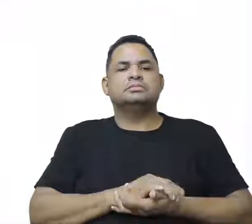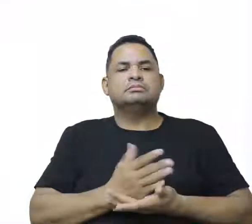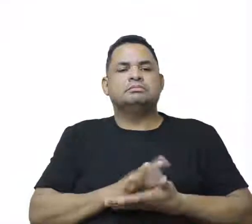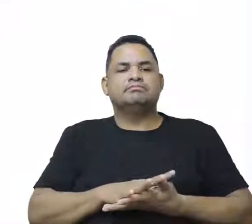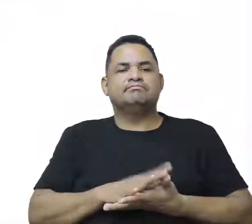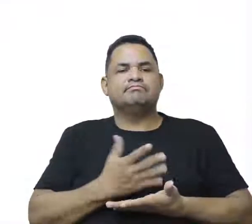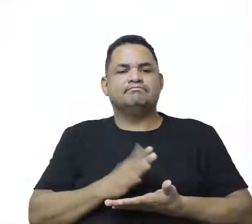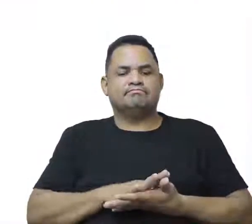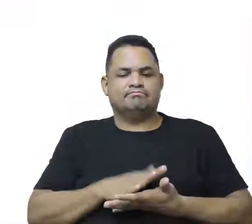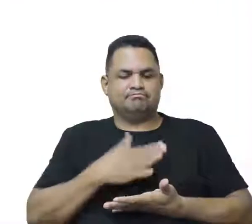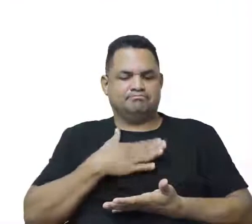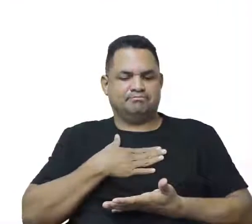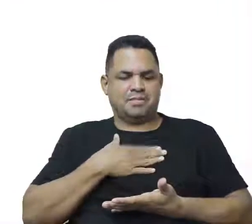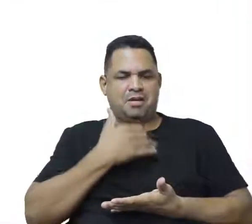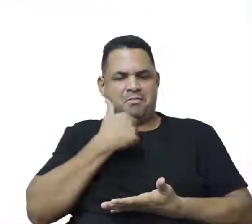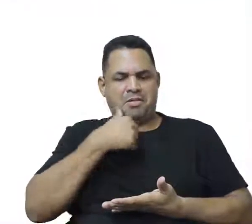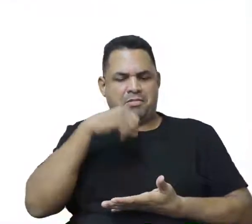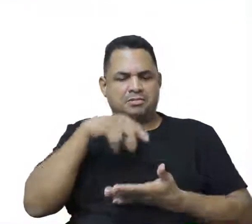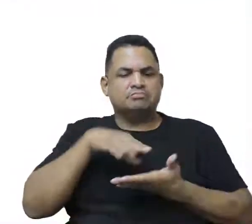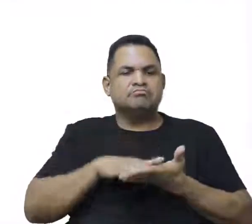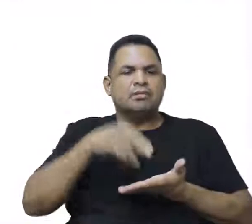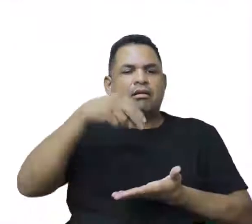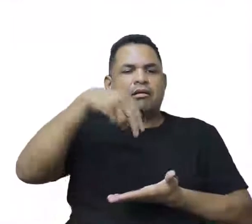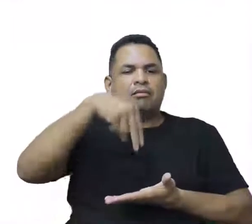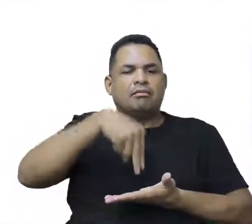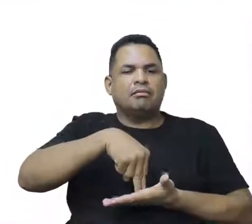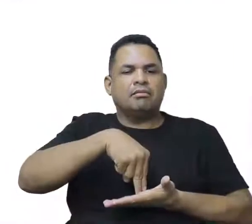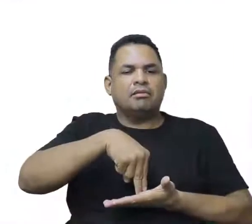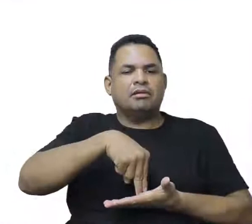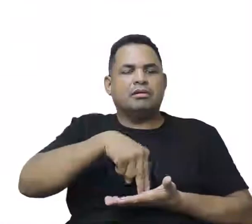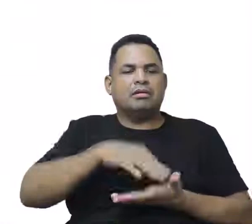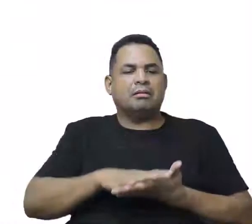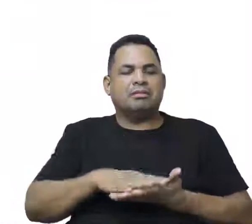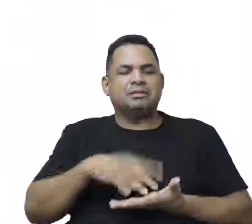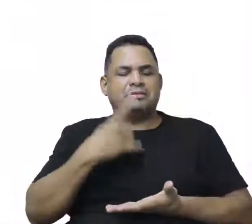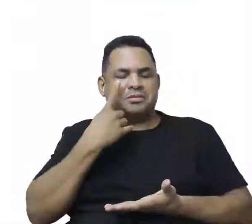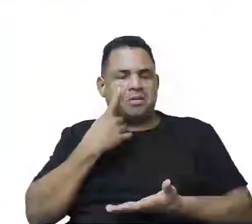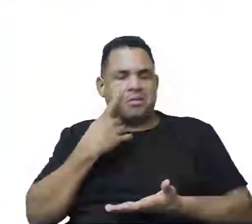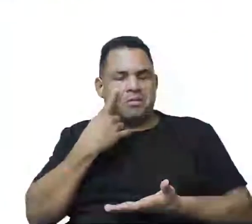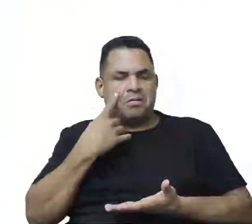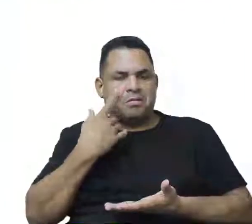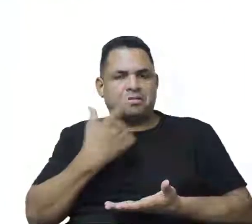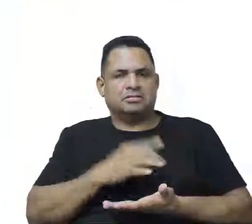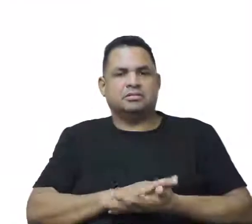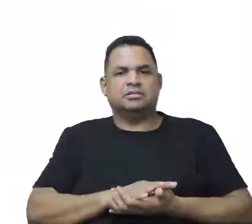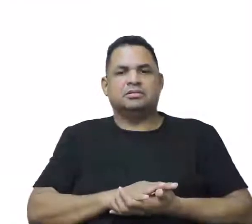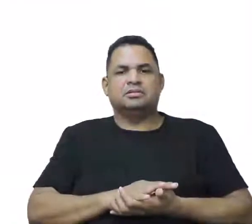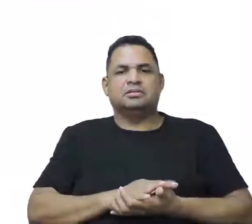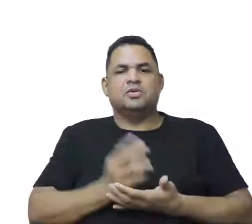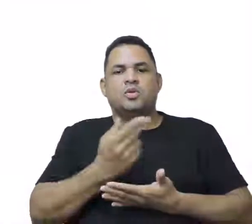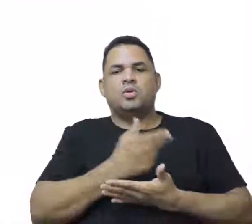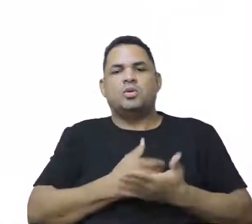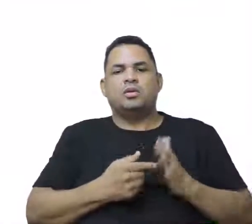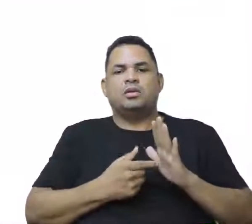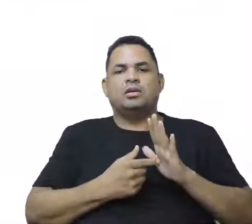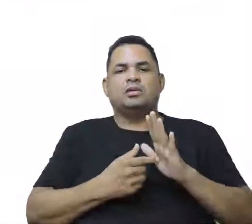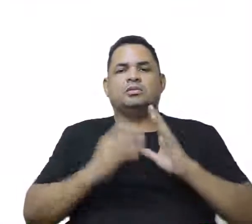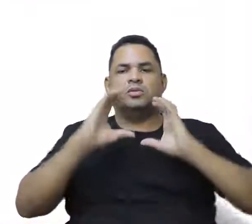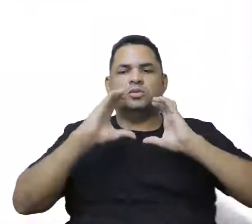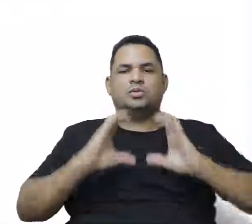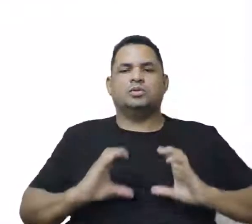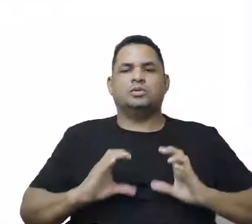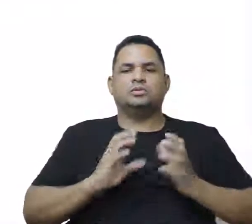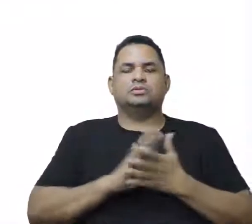a chorar. Pisou na balança, ela chora. Isso, então vamos lá. A charge retrata um